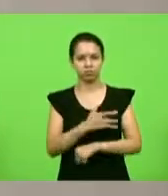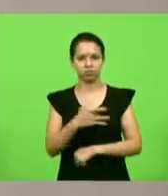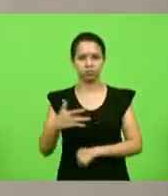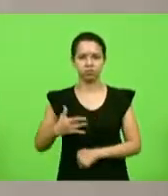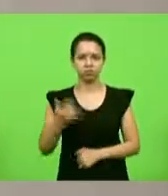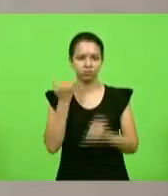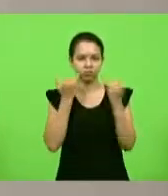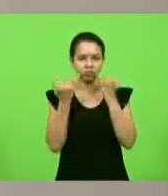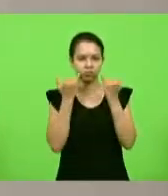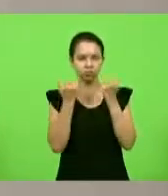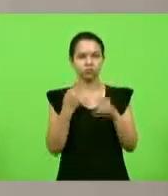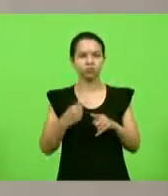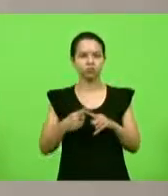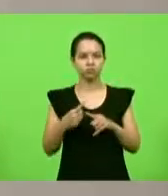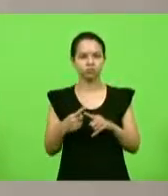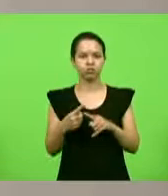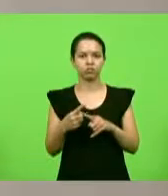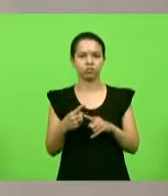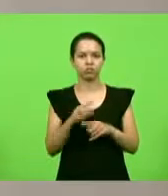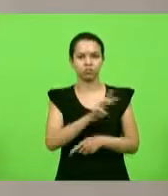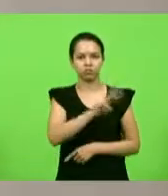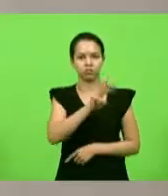site